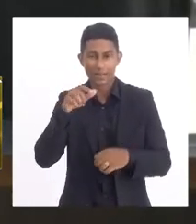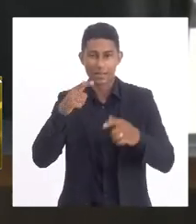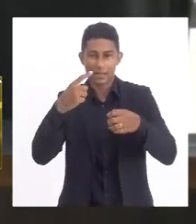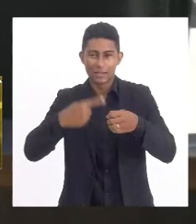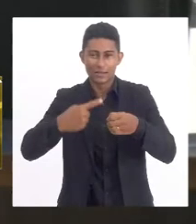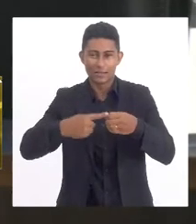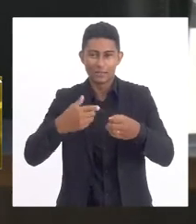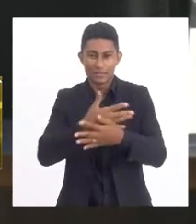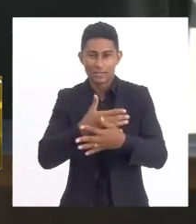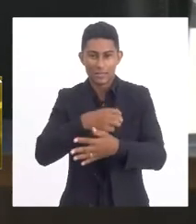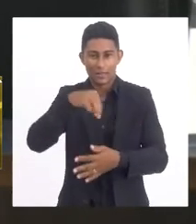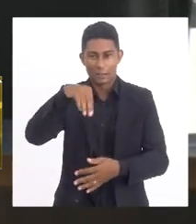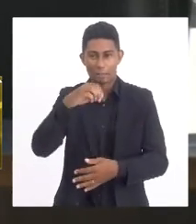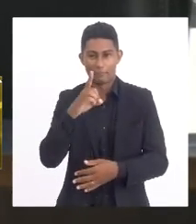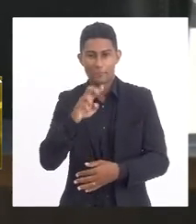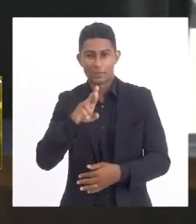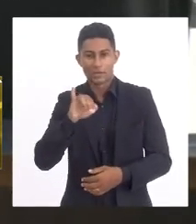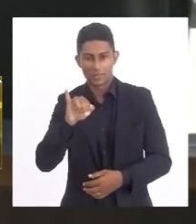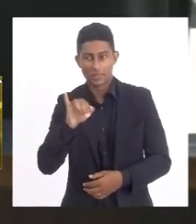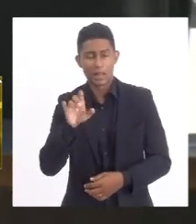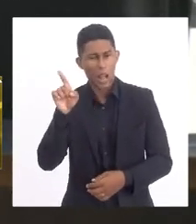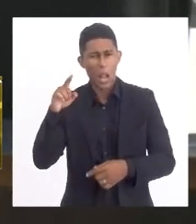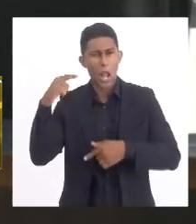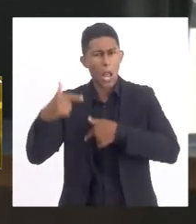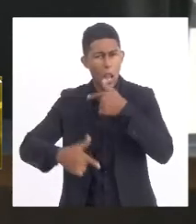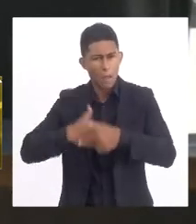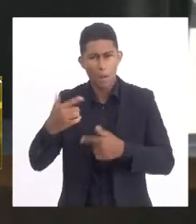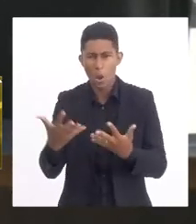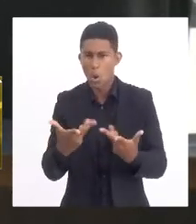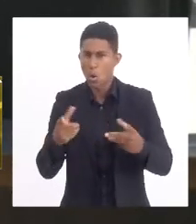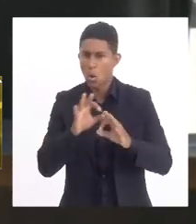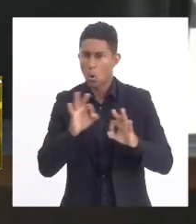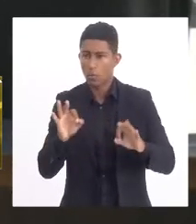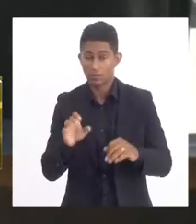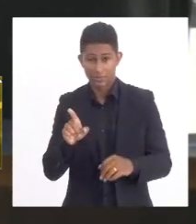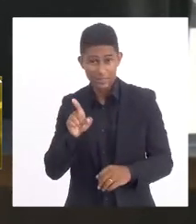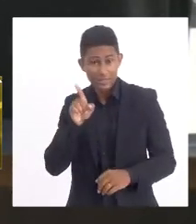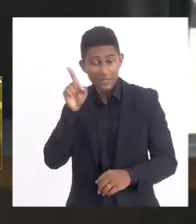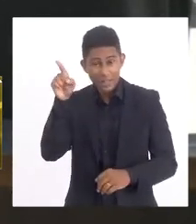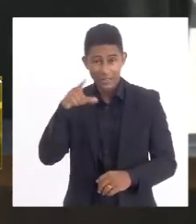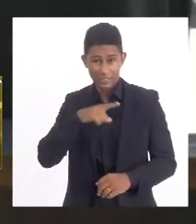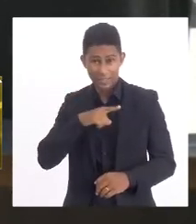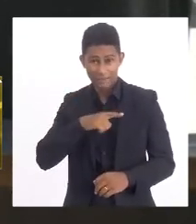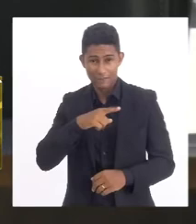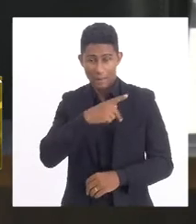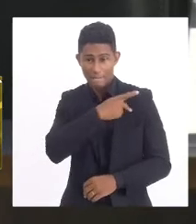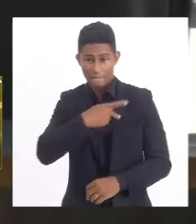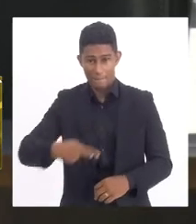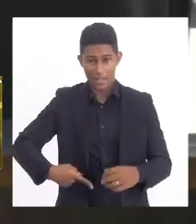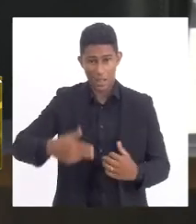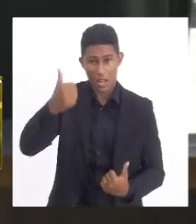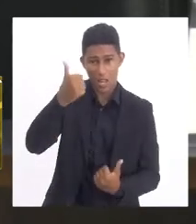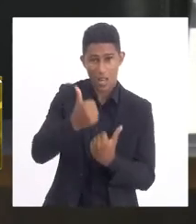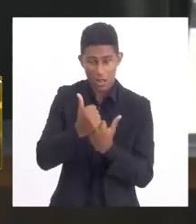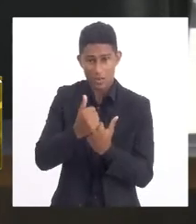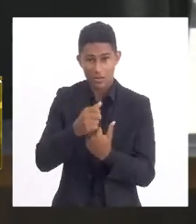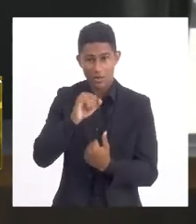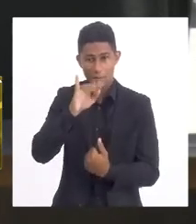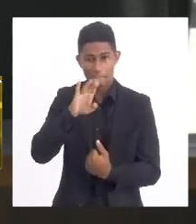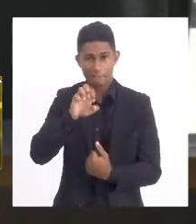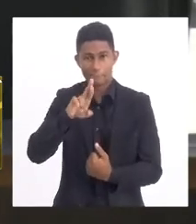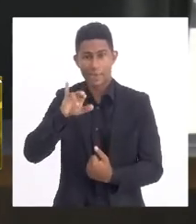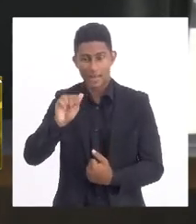fez um excelente trabalho lá inclusive tiveram reunião com vice-presidente da Iberia e junto com o ministro turismo que